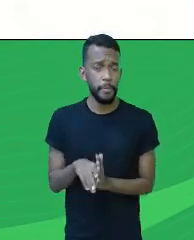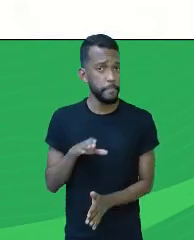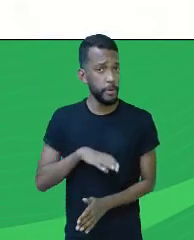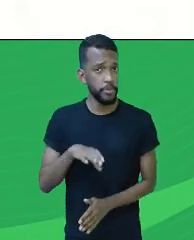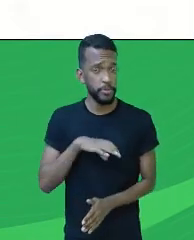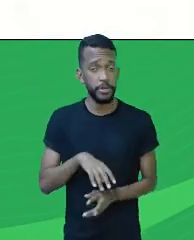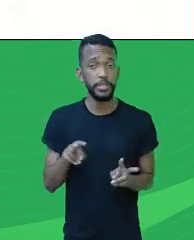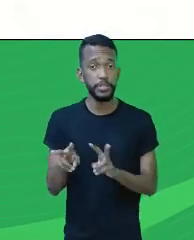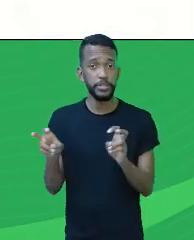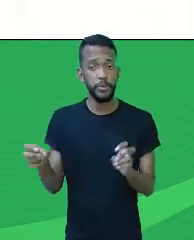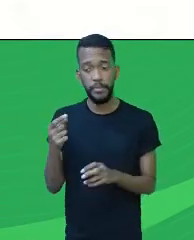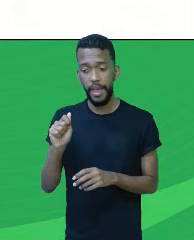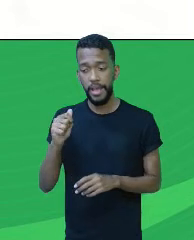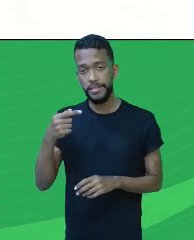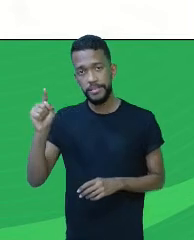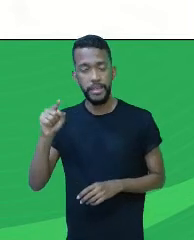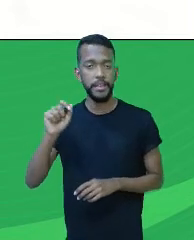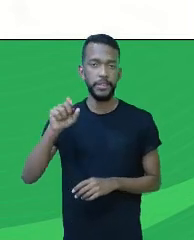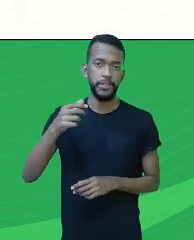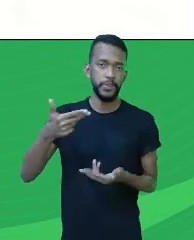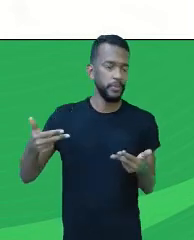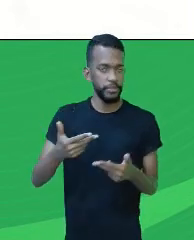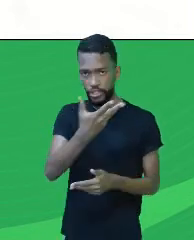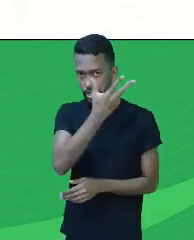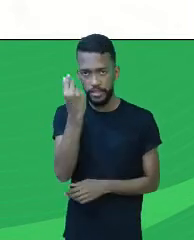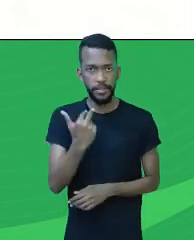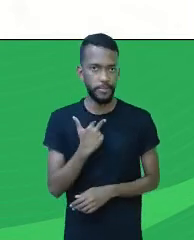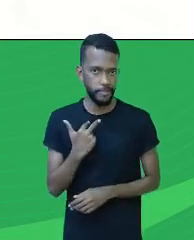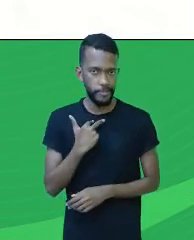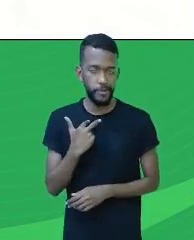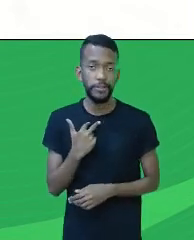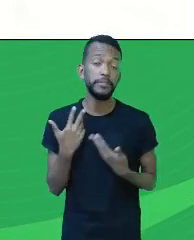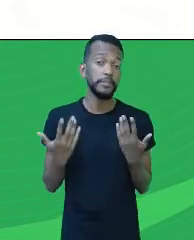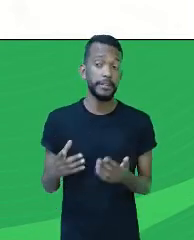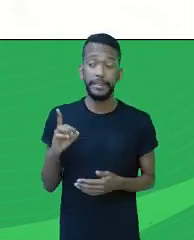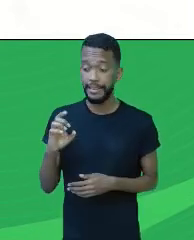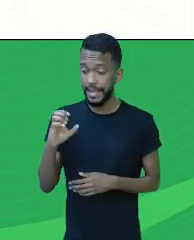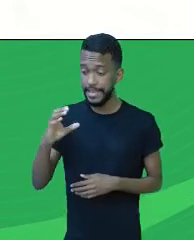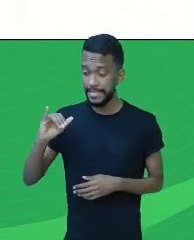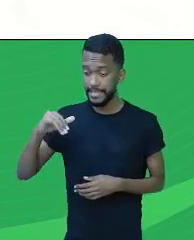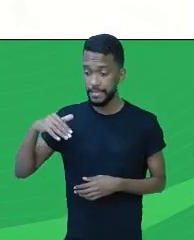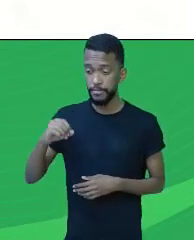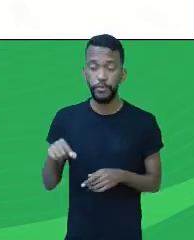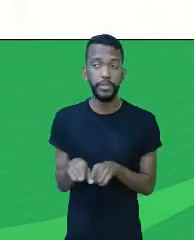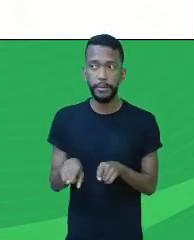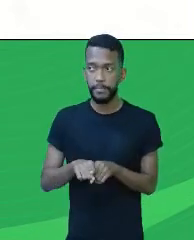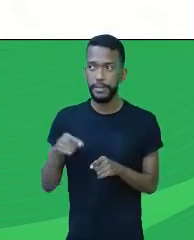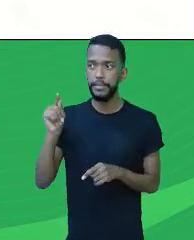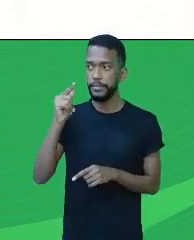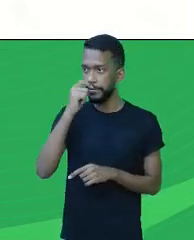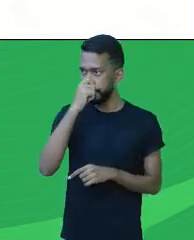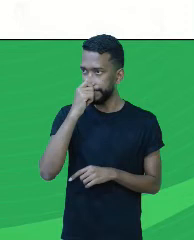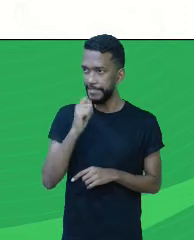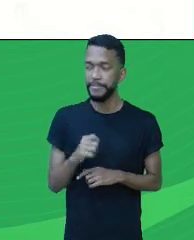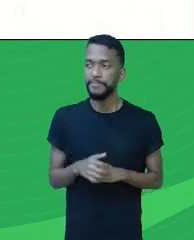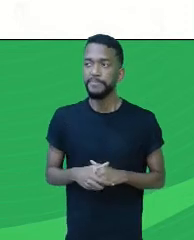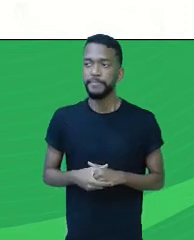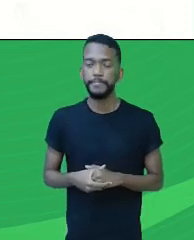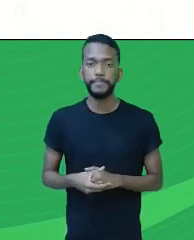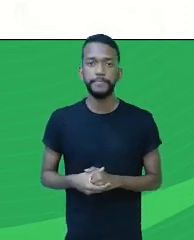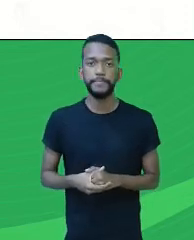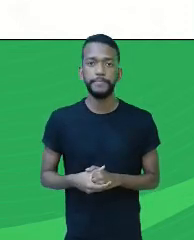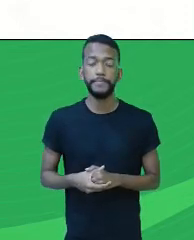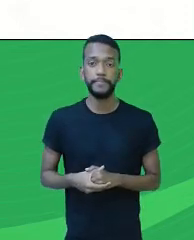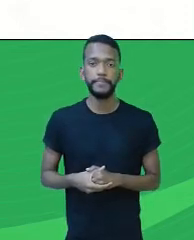portuguesa sobre acentuação, acento agudo, não pode esquecer. Então, 10º também tem acento.